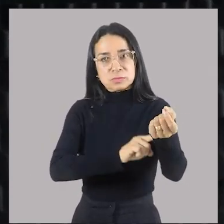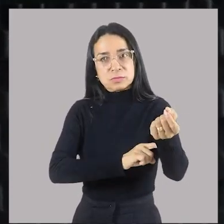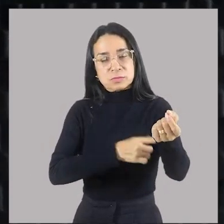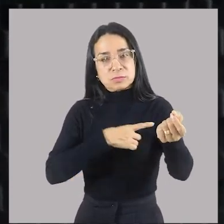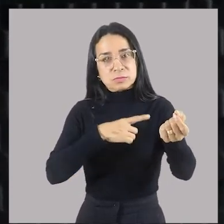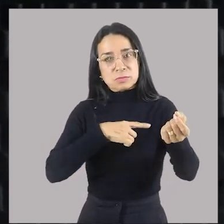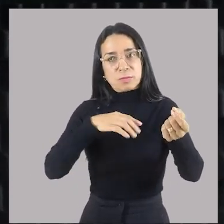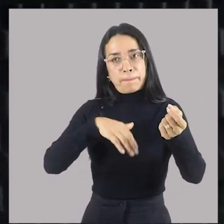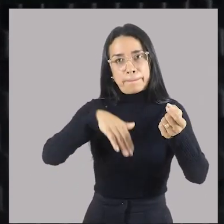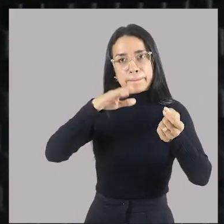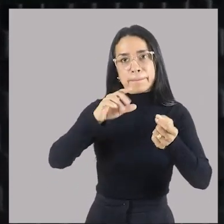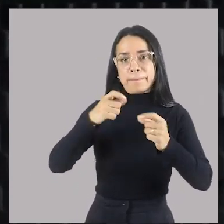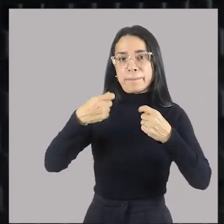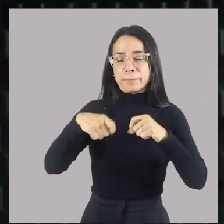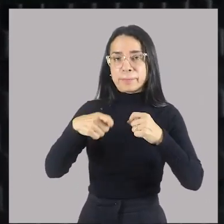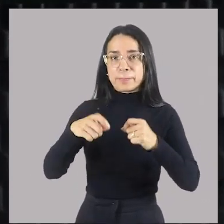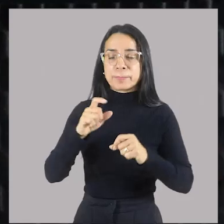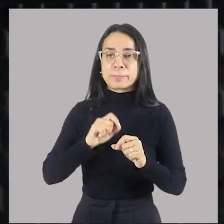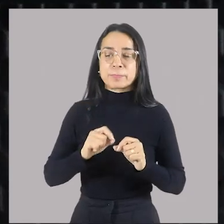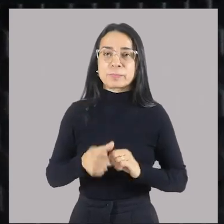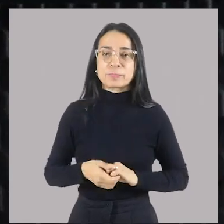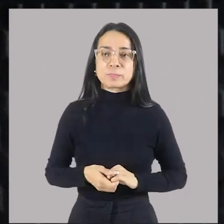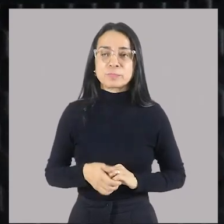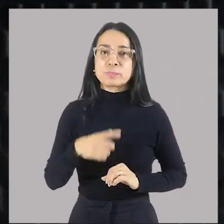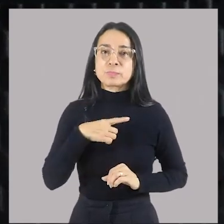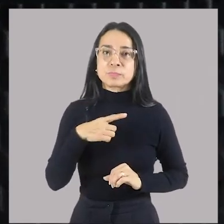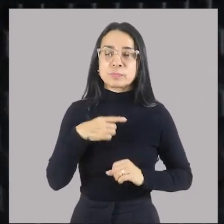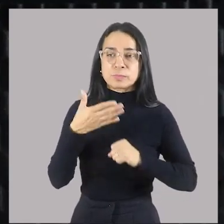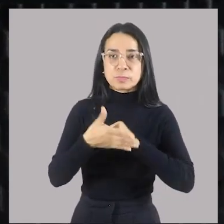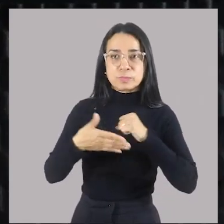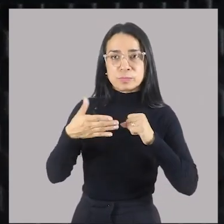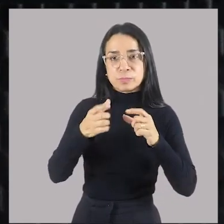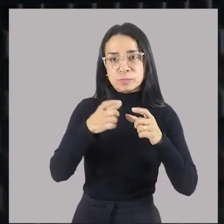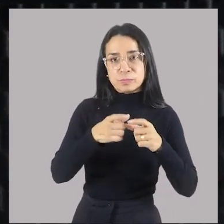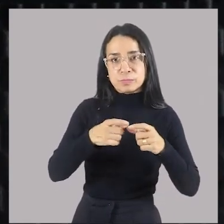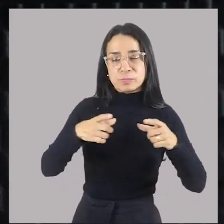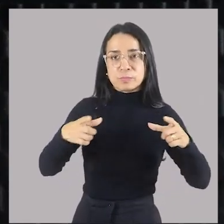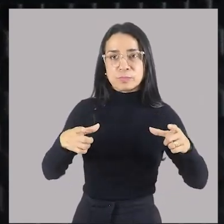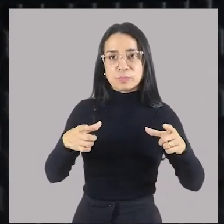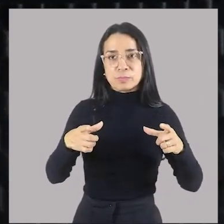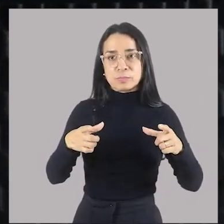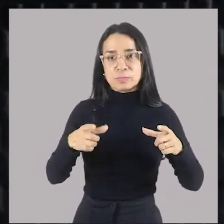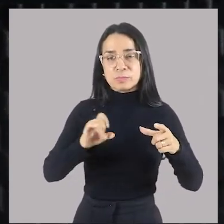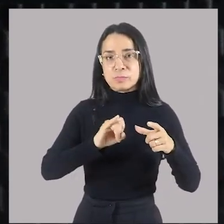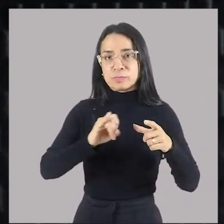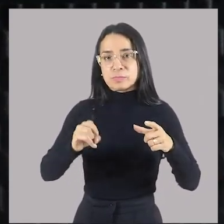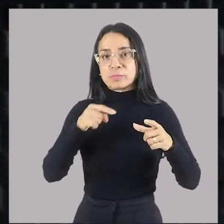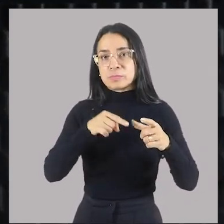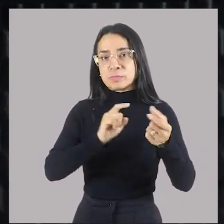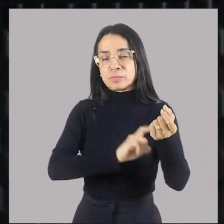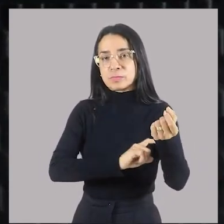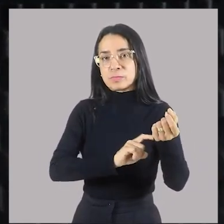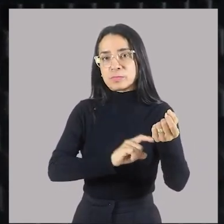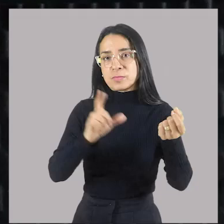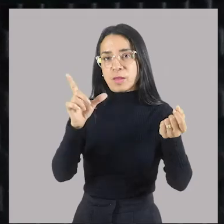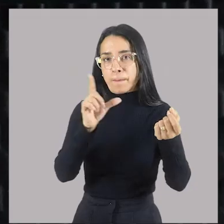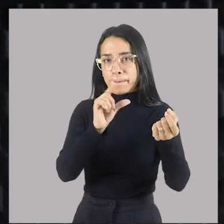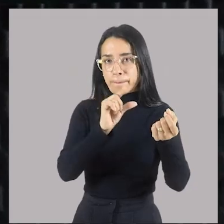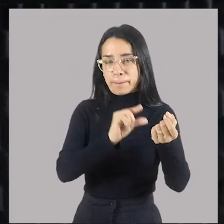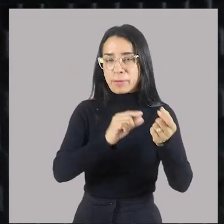tendo maior necessidade, vai ter uma vasodilatação. Se aquele tecido está tendo menos